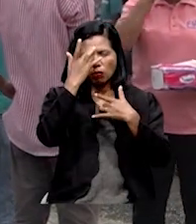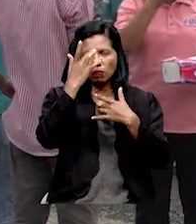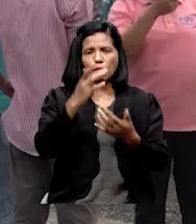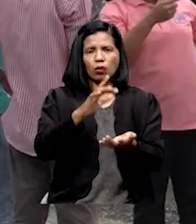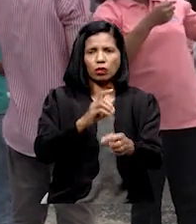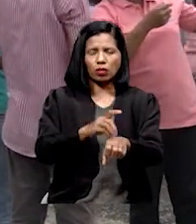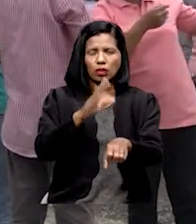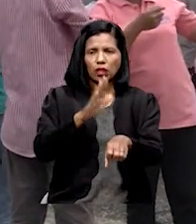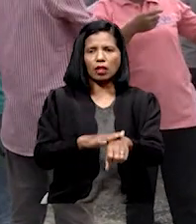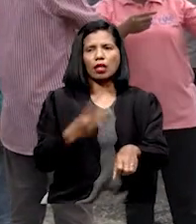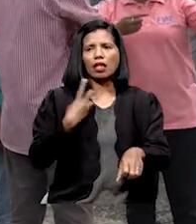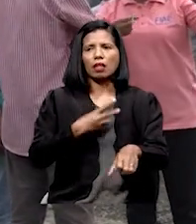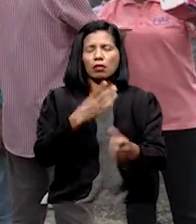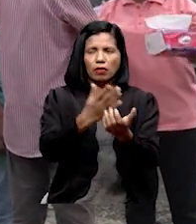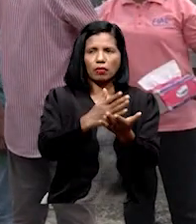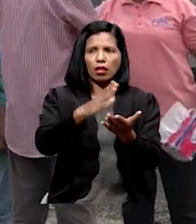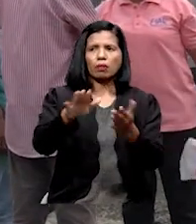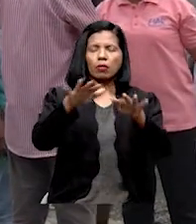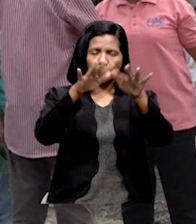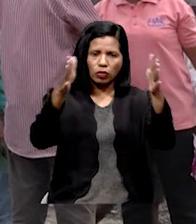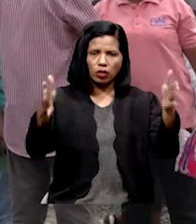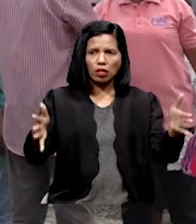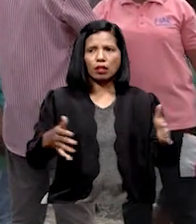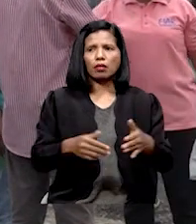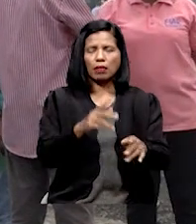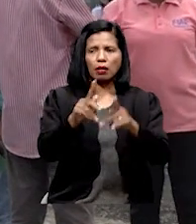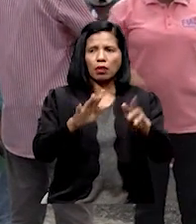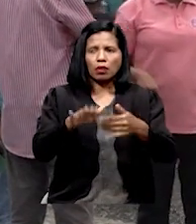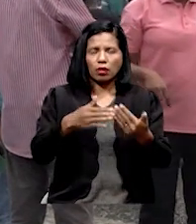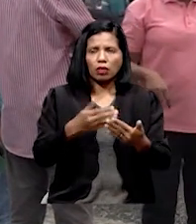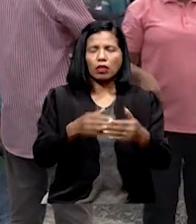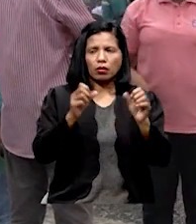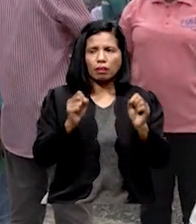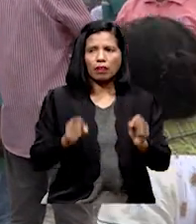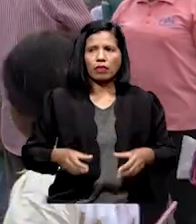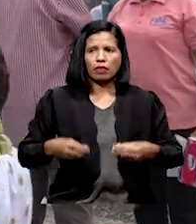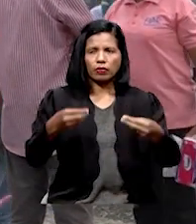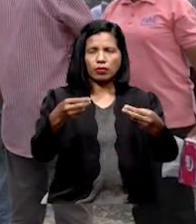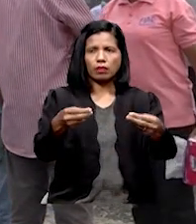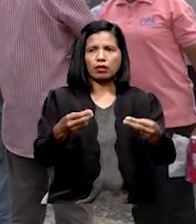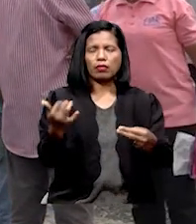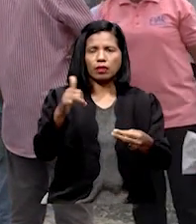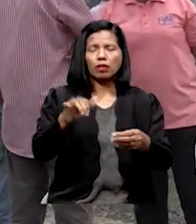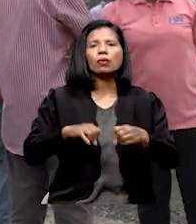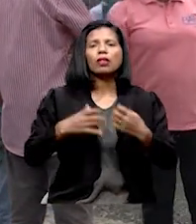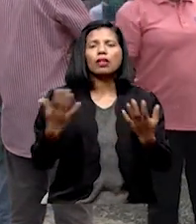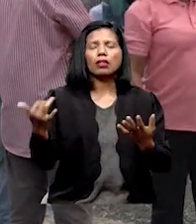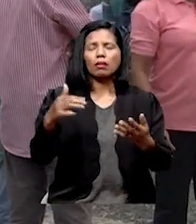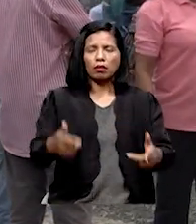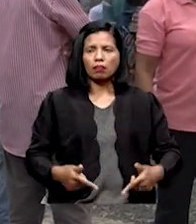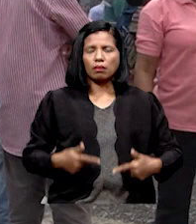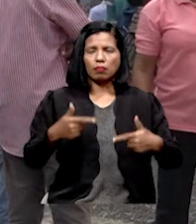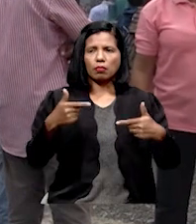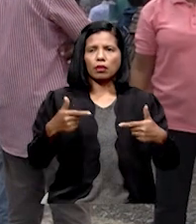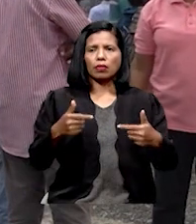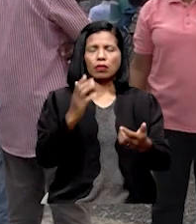dengue, então a minha fazemos mosquiteiro balo, né, para a comunidade, onde com motivação para sira, para o inserir pelo menos mos, onde